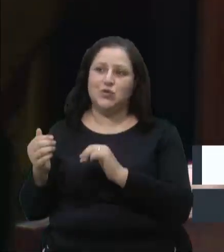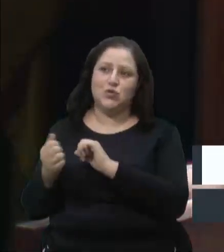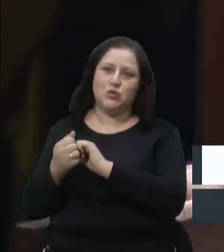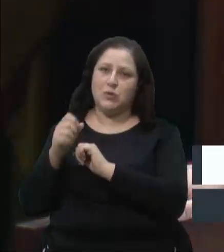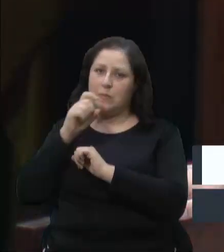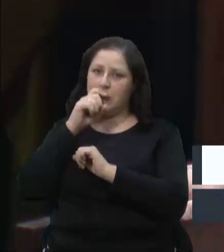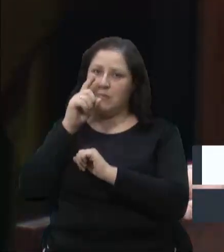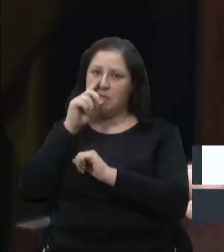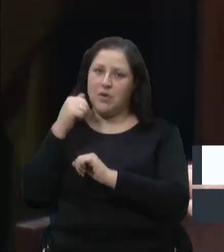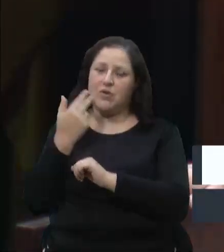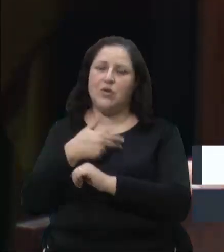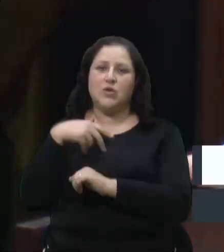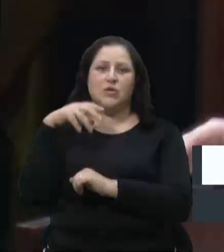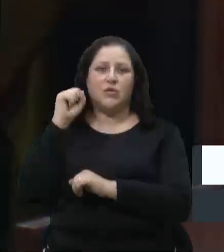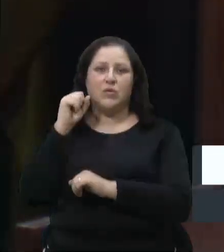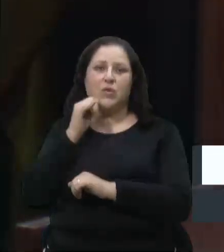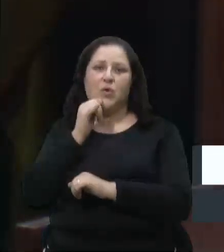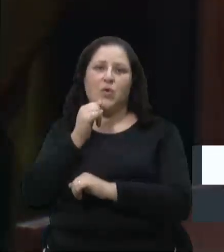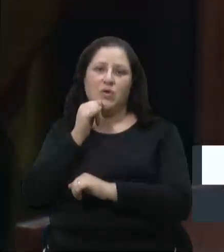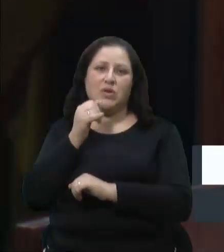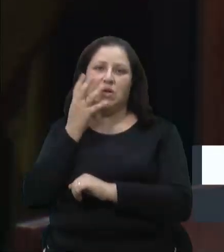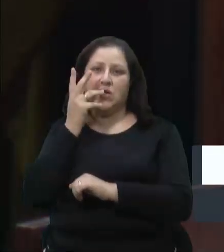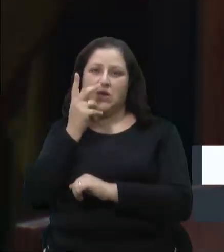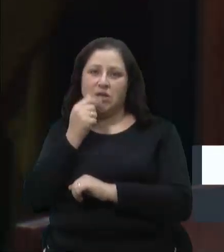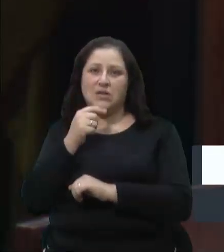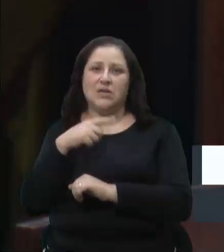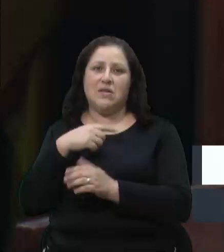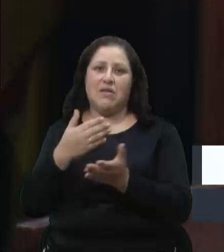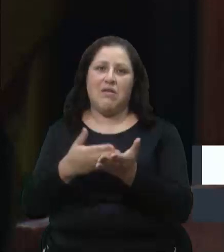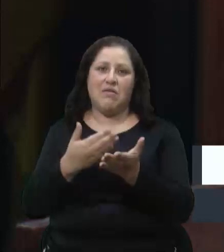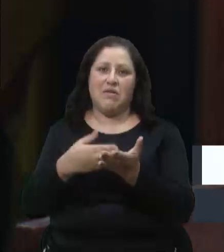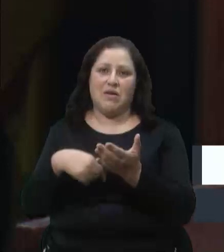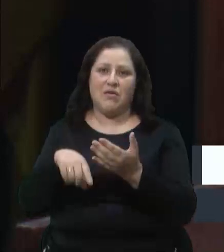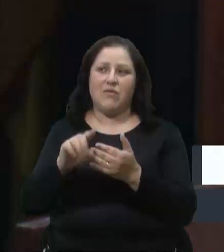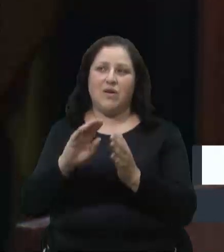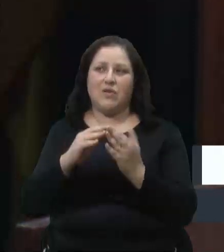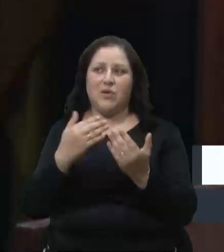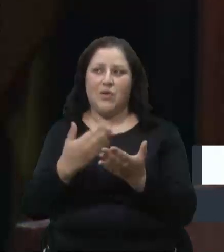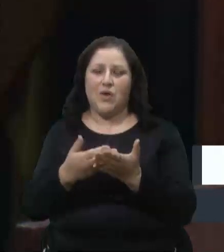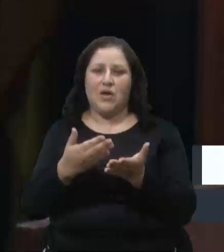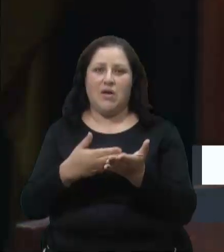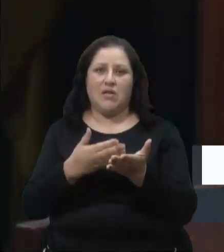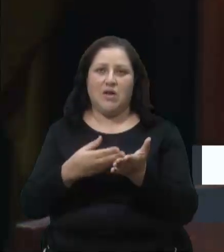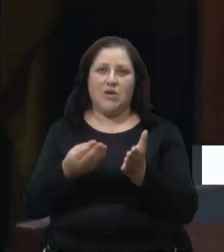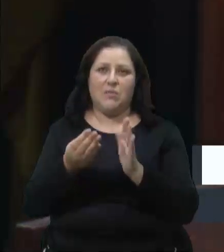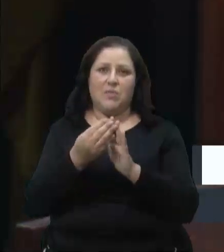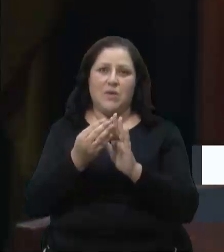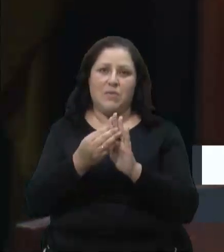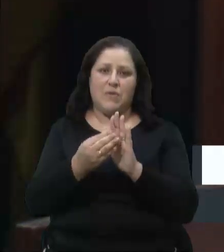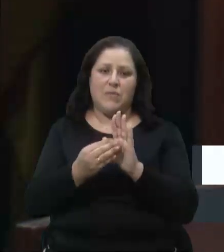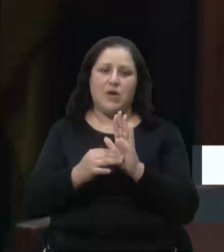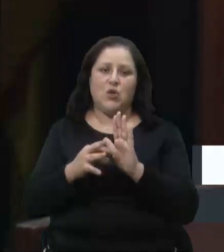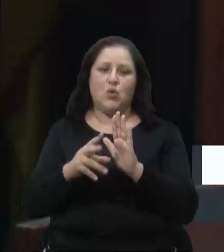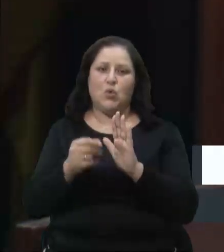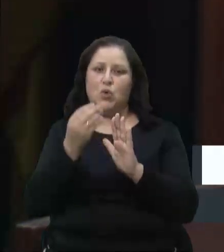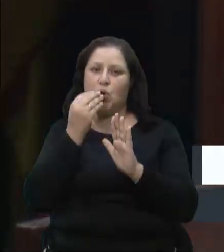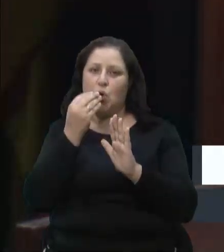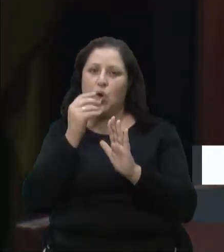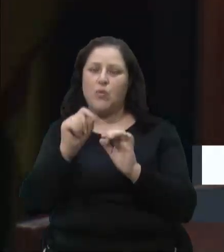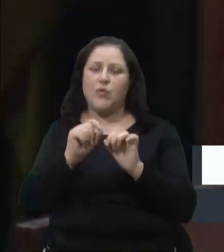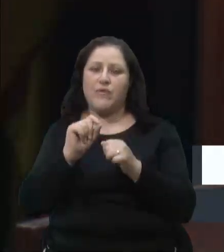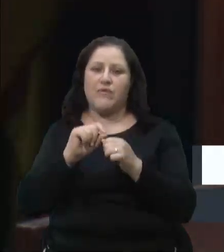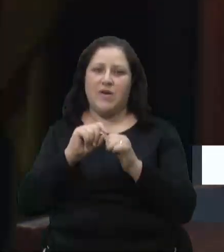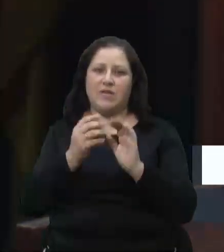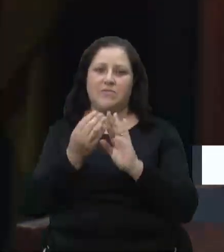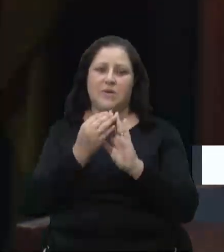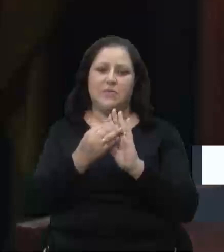a gente ouve relato, tem crianças que saem com um caderninho para a escola, ou saem com um caderninho anotando tudo aquilo que comem, aquilo que fazem,